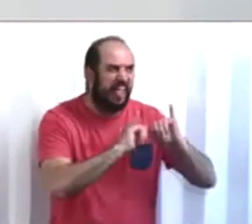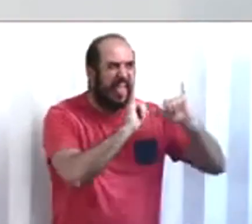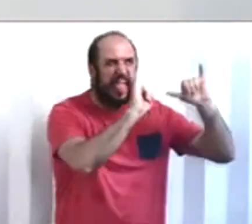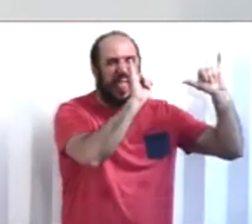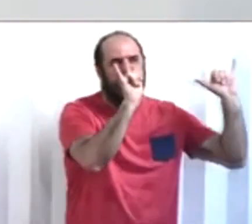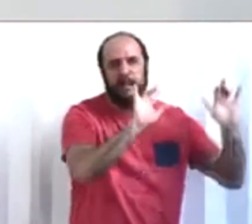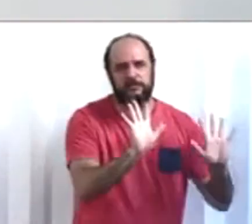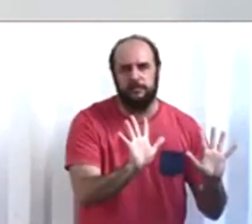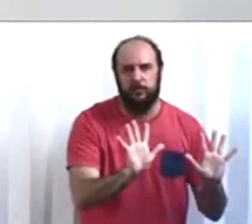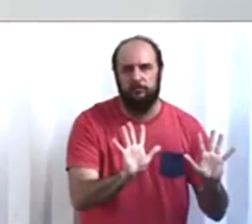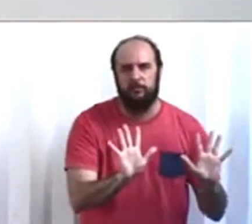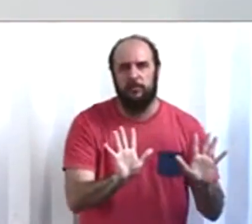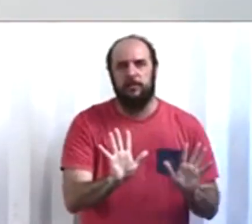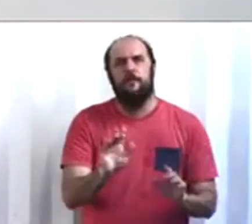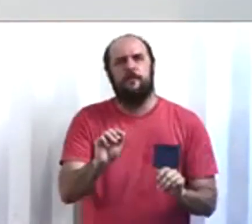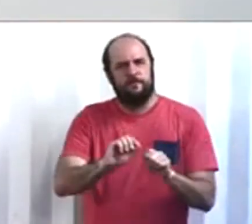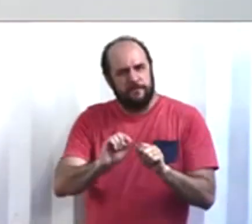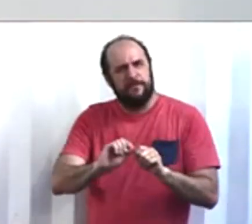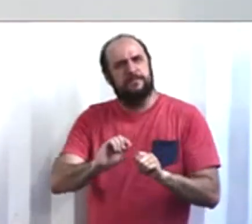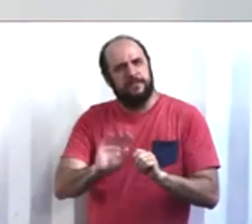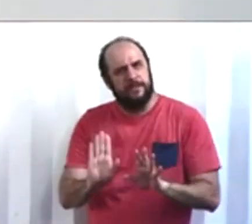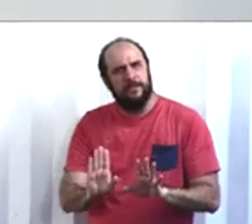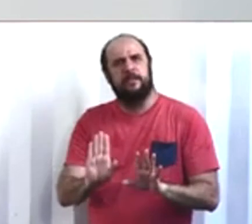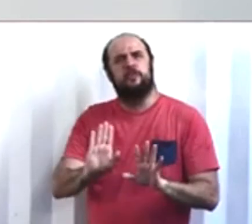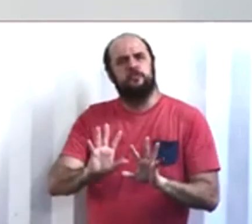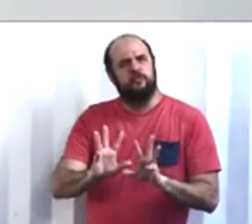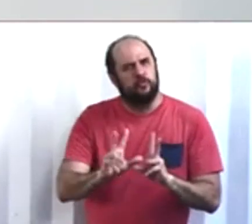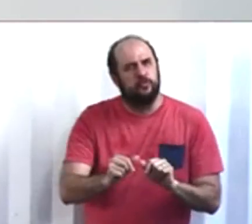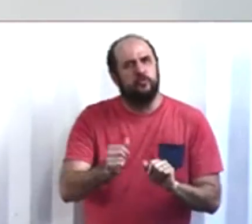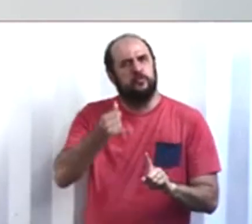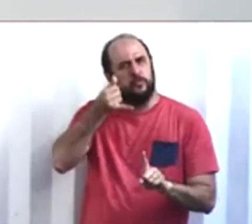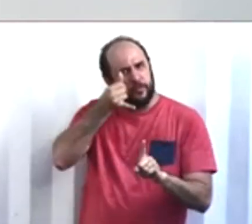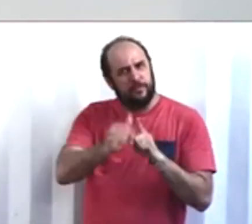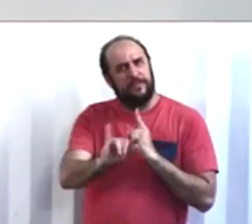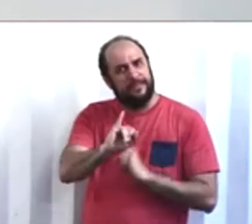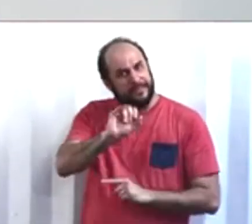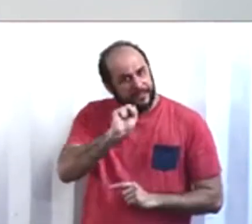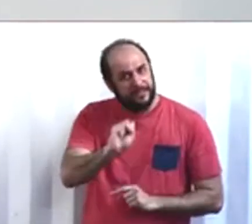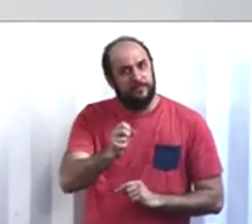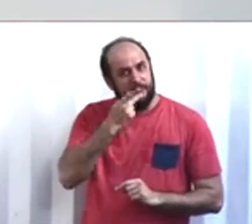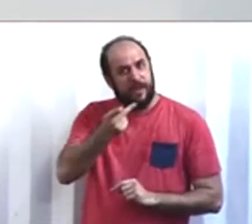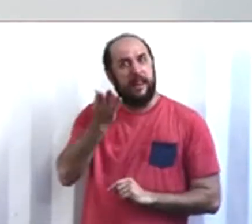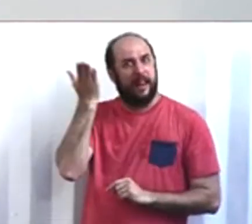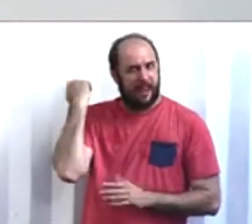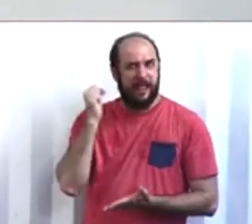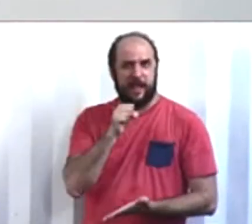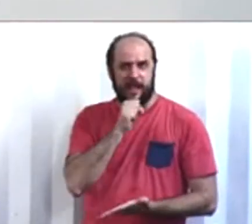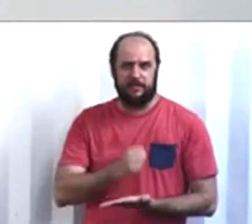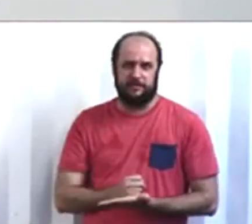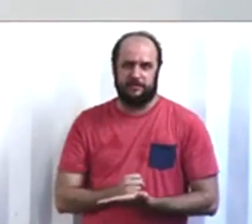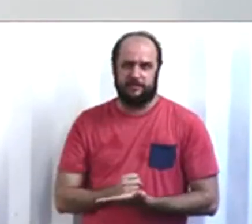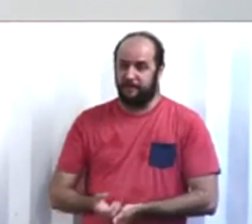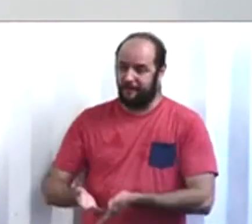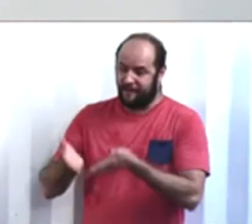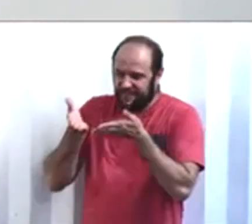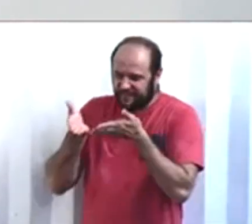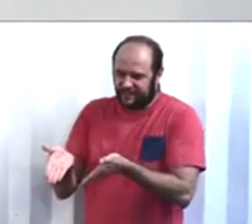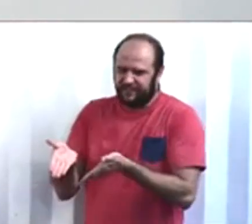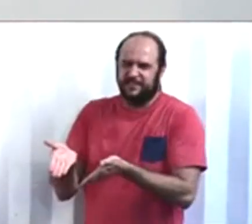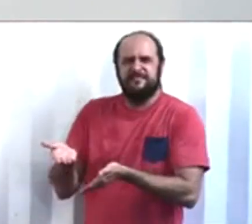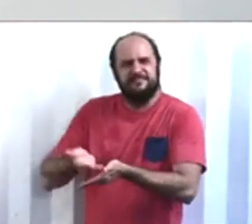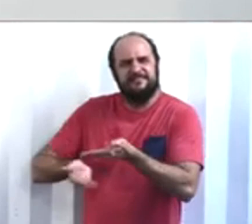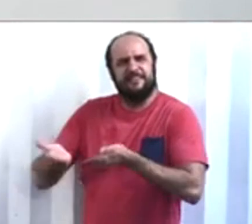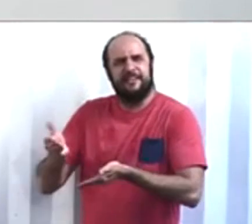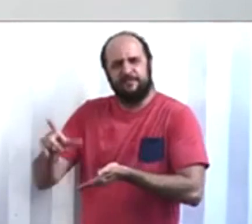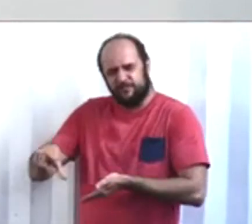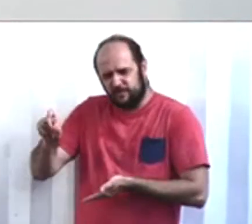publicidade, para se cumprir o que foi dito por intermédio do profeta Isaías. Eis aqui o meu servo, que escolhi, o